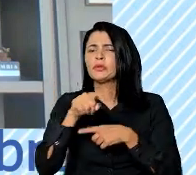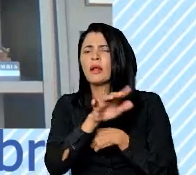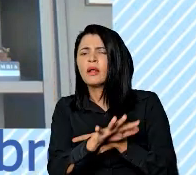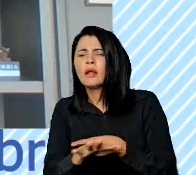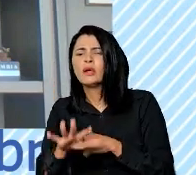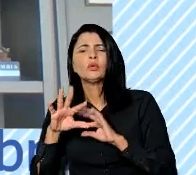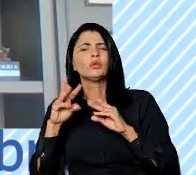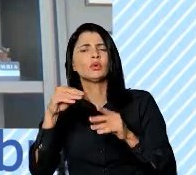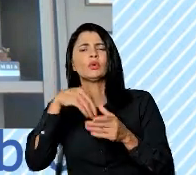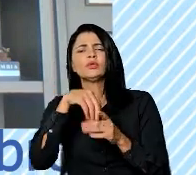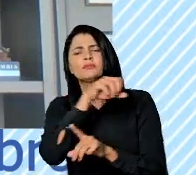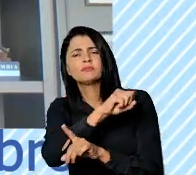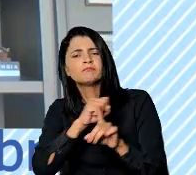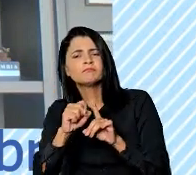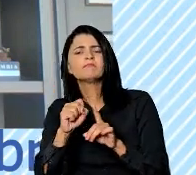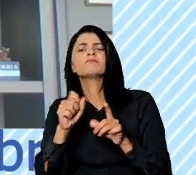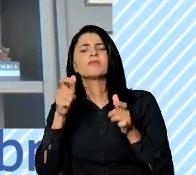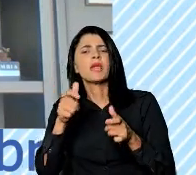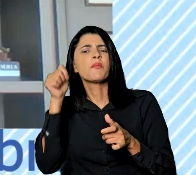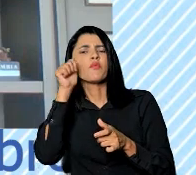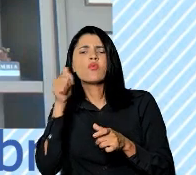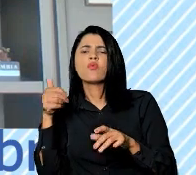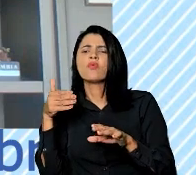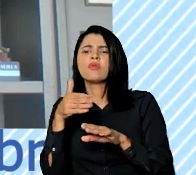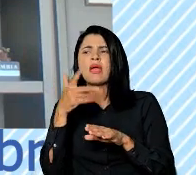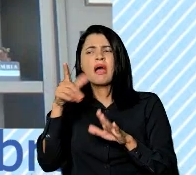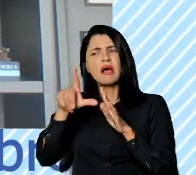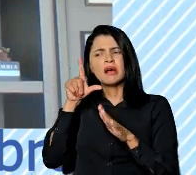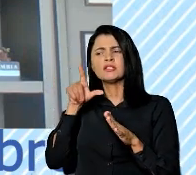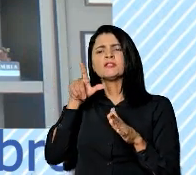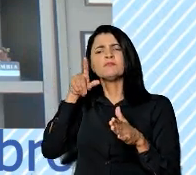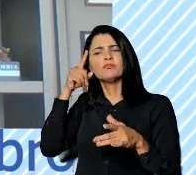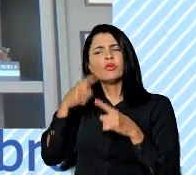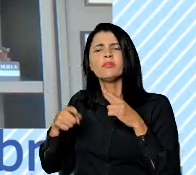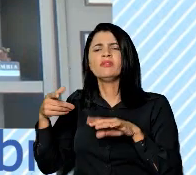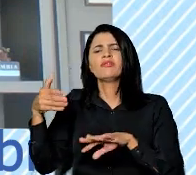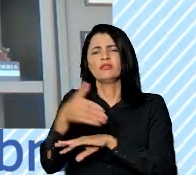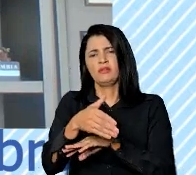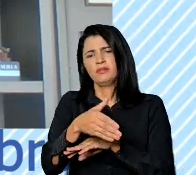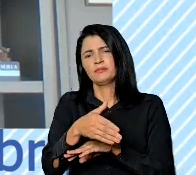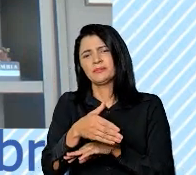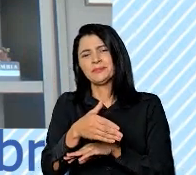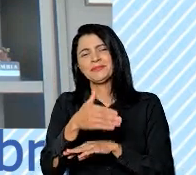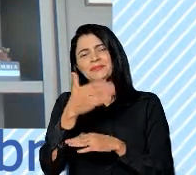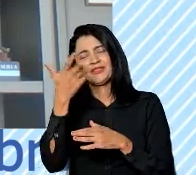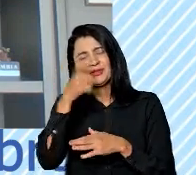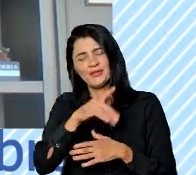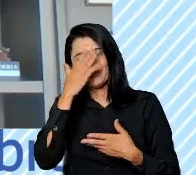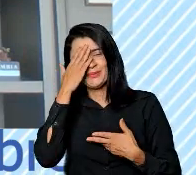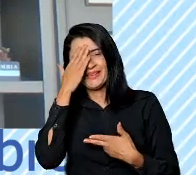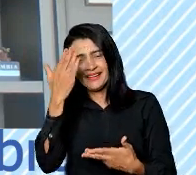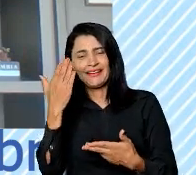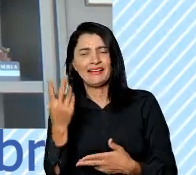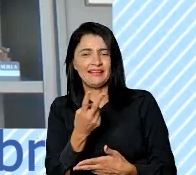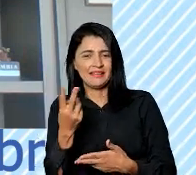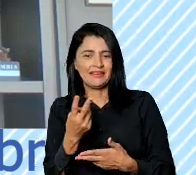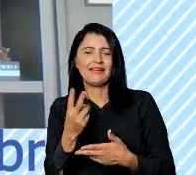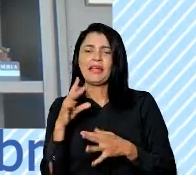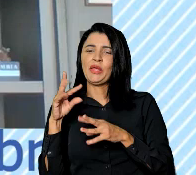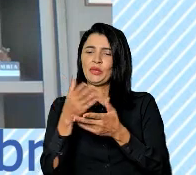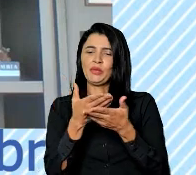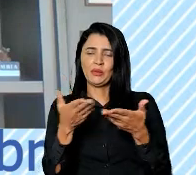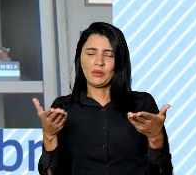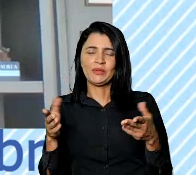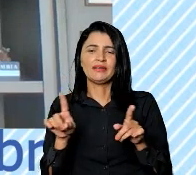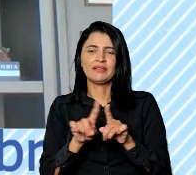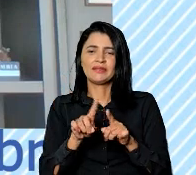da sociedade, onde as mulheres sempre foram negadas de ocupar. Doutora Terezinha, mais uma vez, obrigada. Doutora Flávia, obrigada. E a todas as demais,